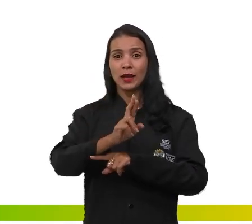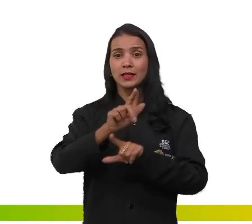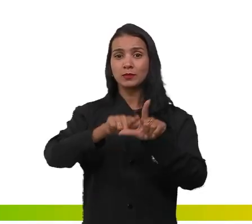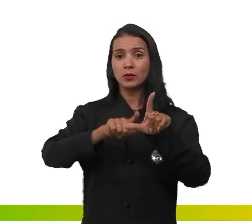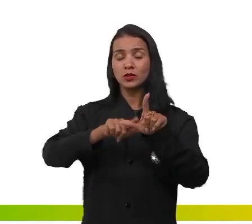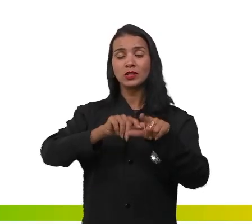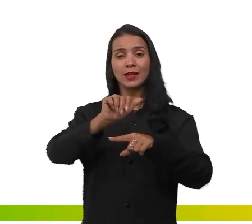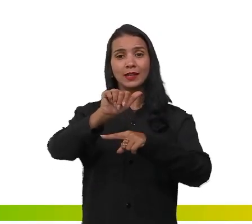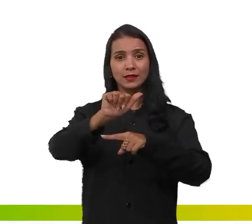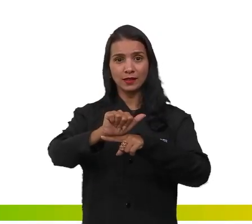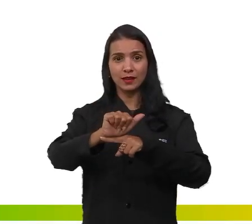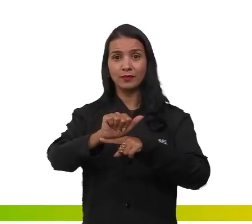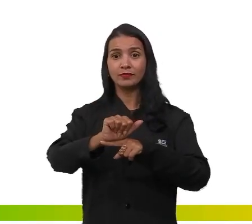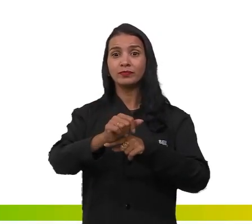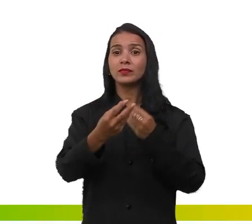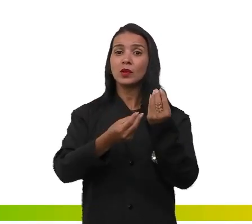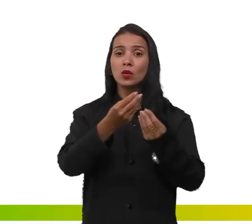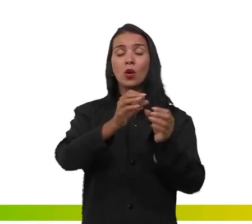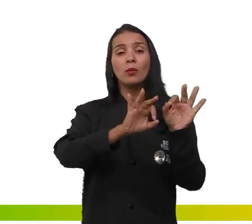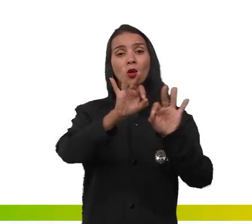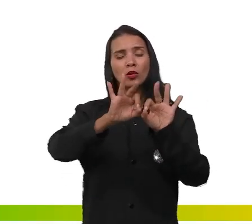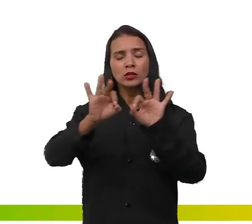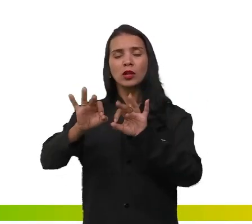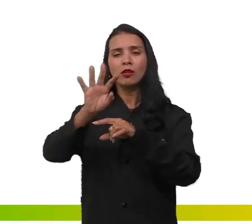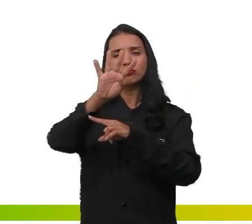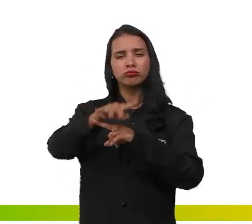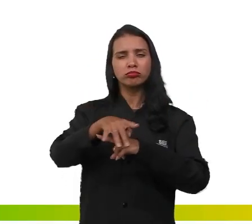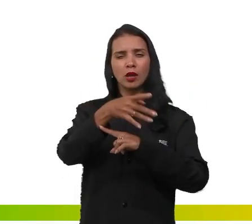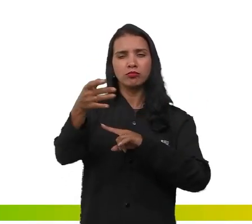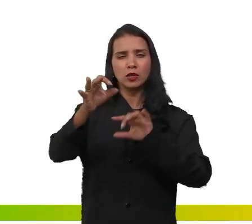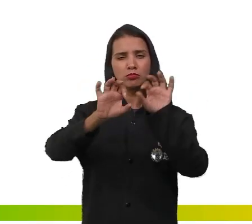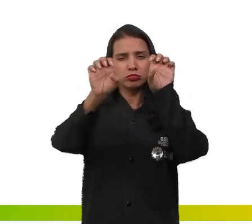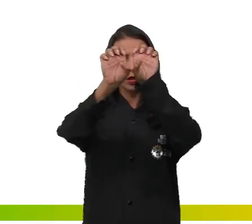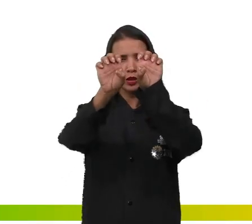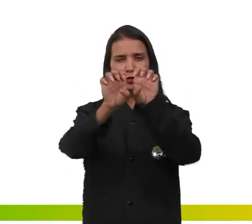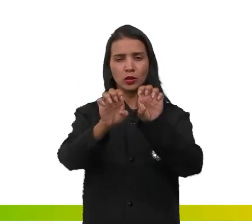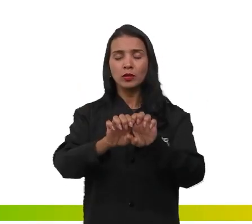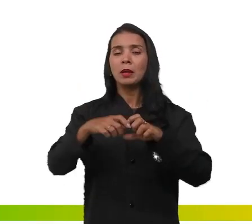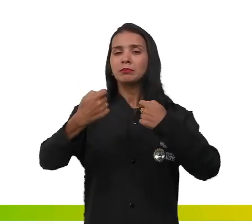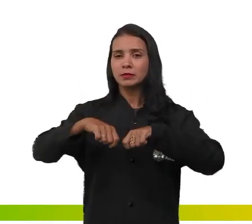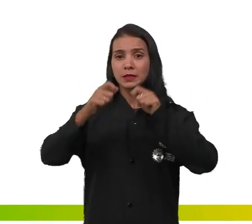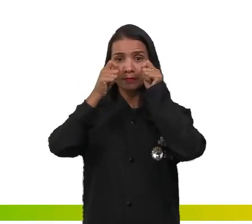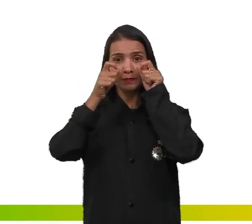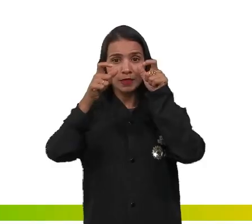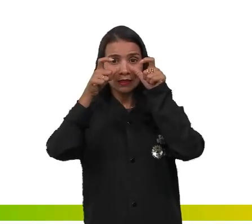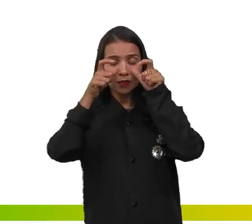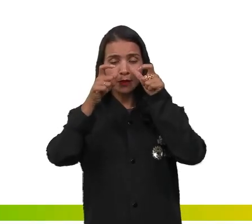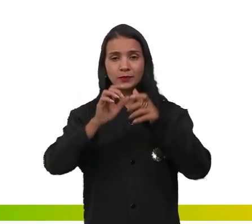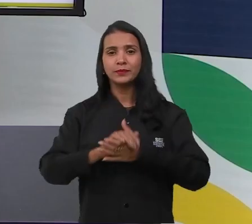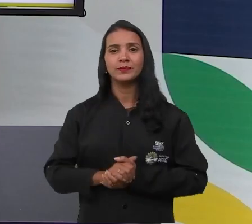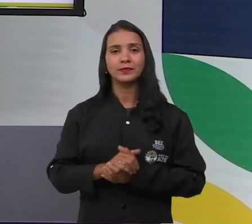é um heredograma, teria que prestar bastante atenção para estar analisando essa parte, tá, pessoal? Bom, a